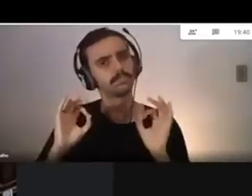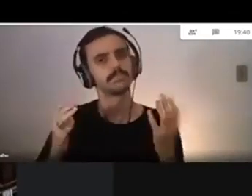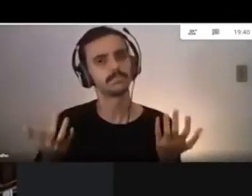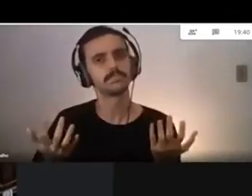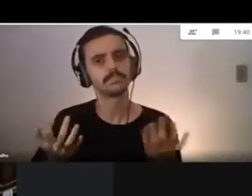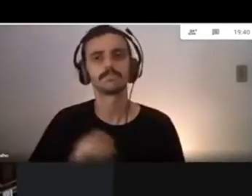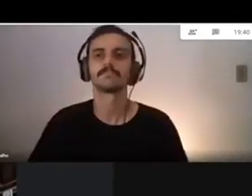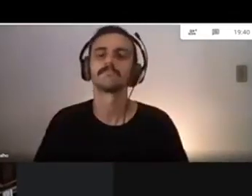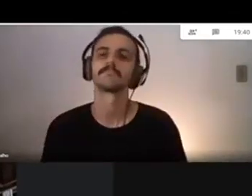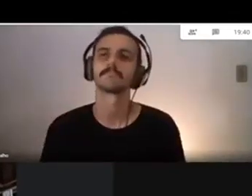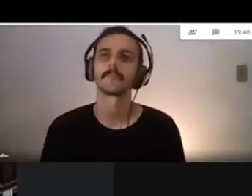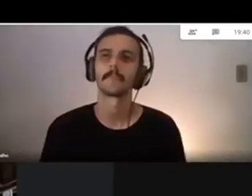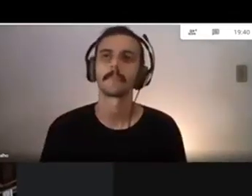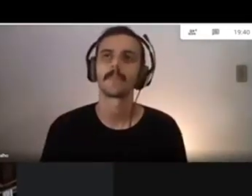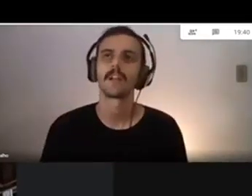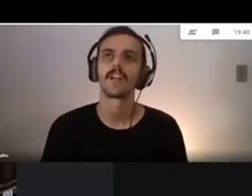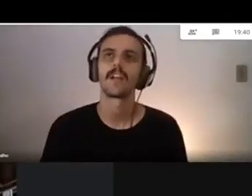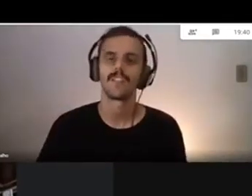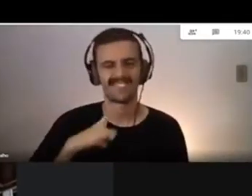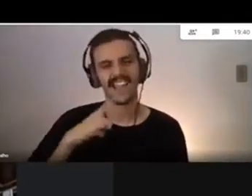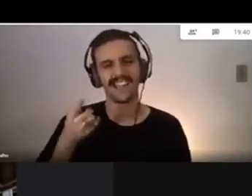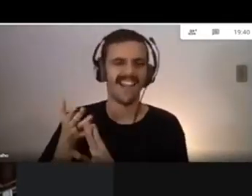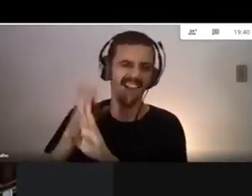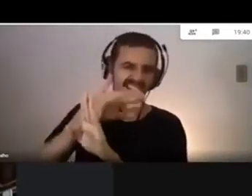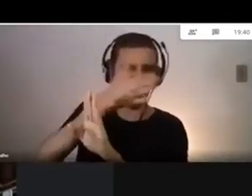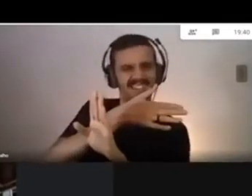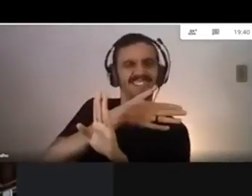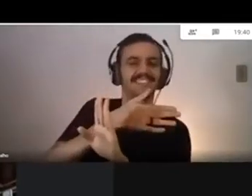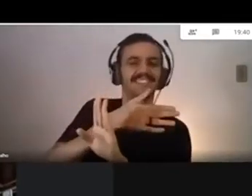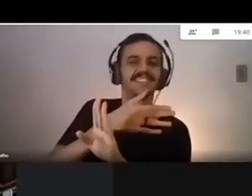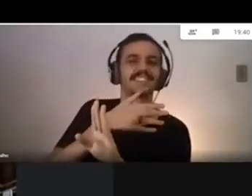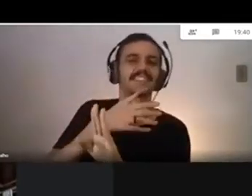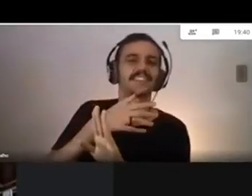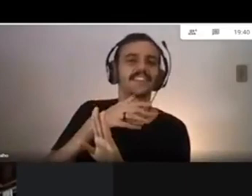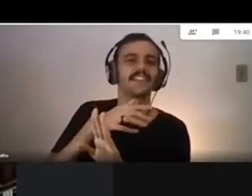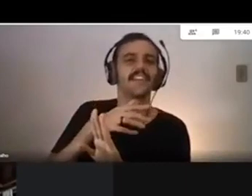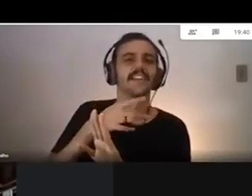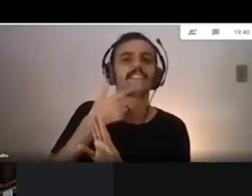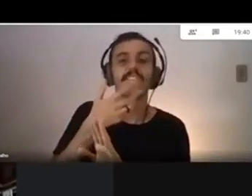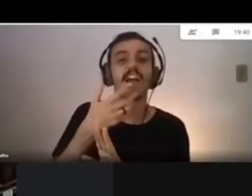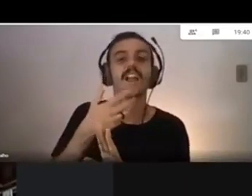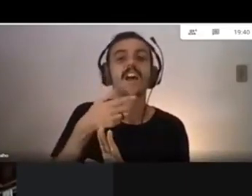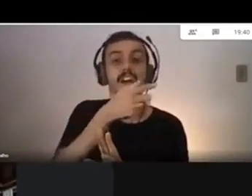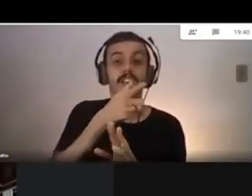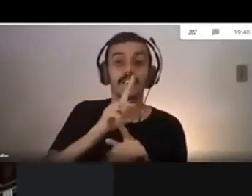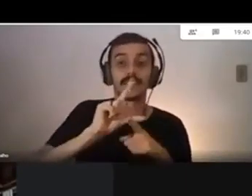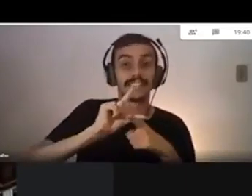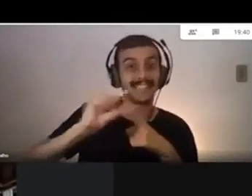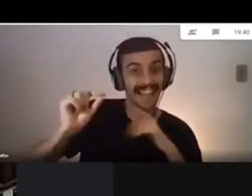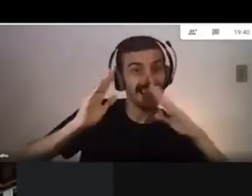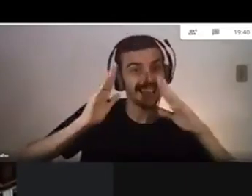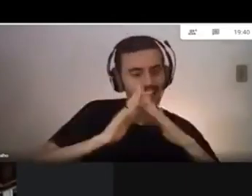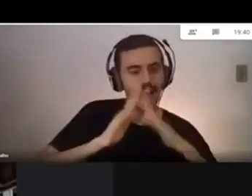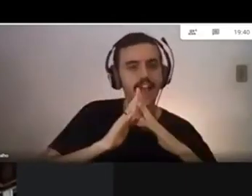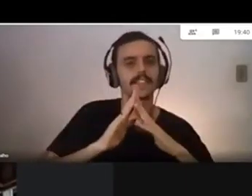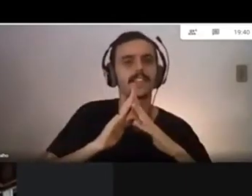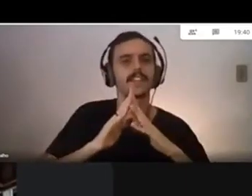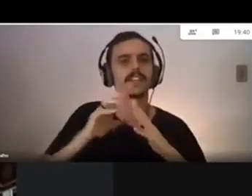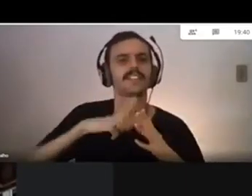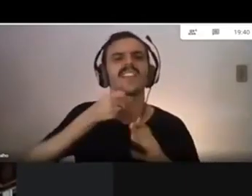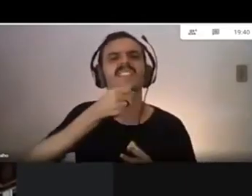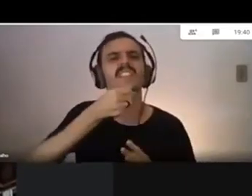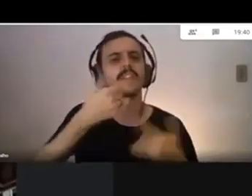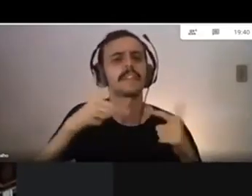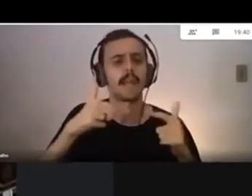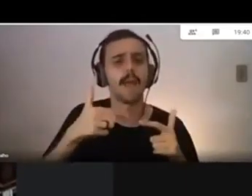casa e ele recebe alguma documentação para ir numa entrevista e a mãe diz: Tu quer que eu vá comigo? Tu quer que eu vá